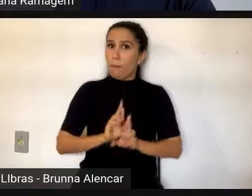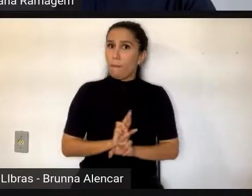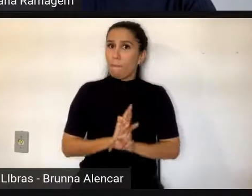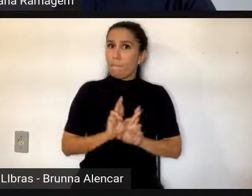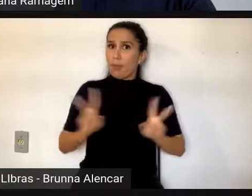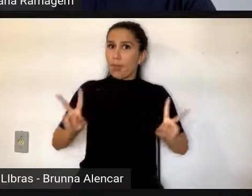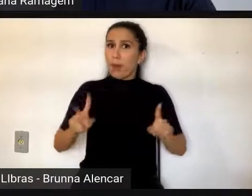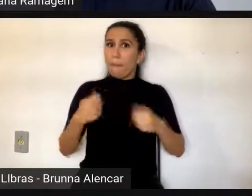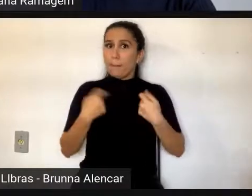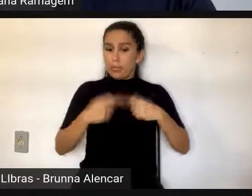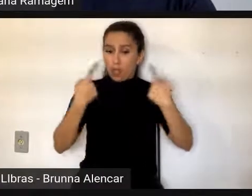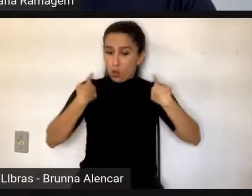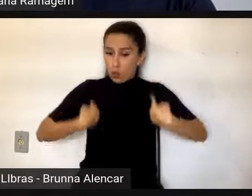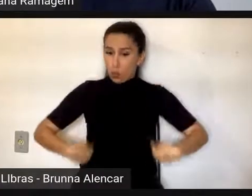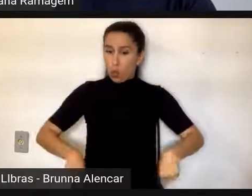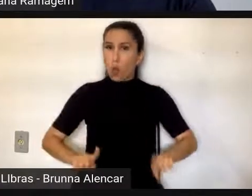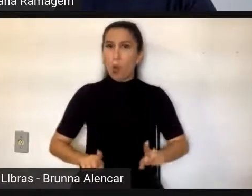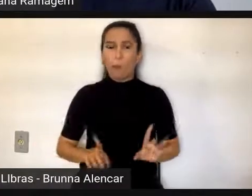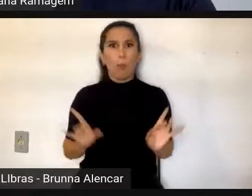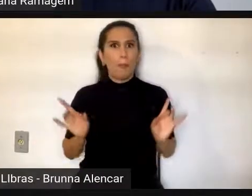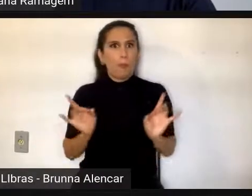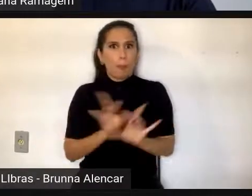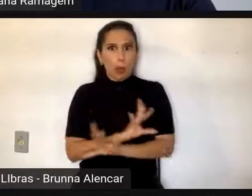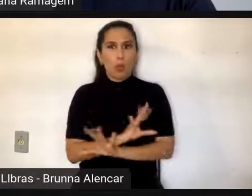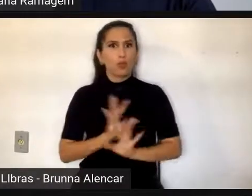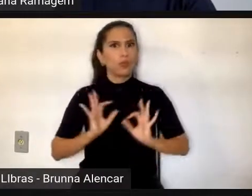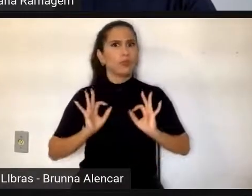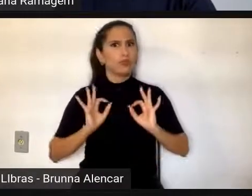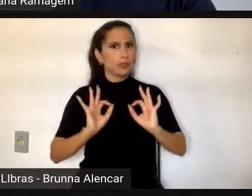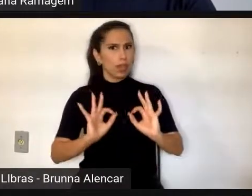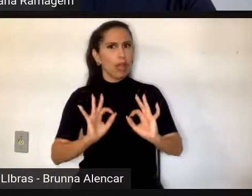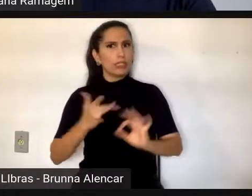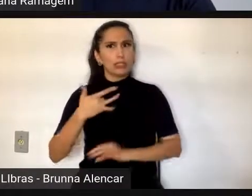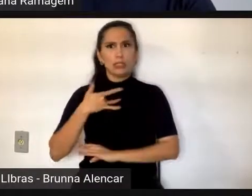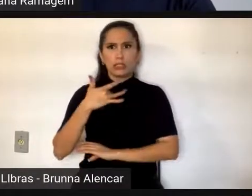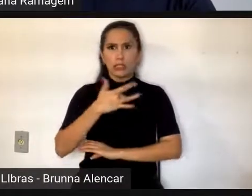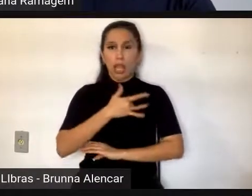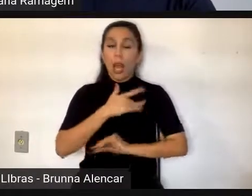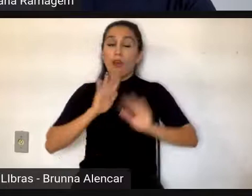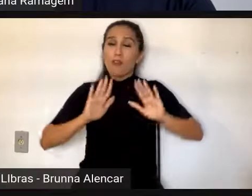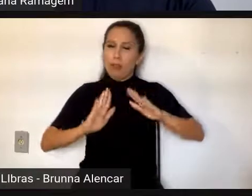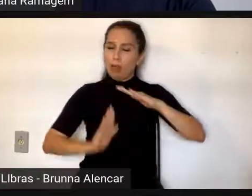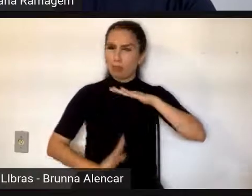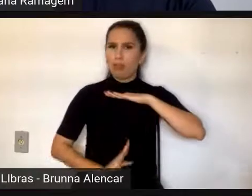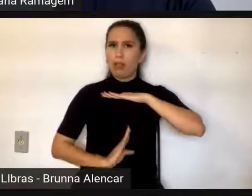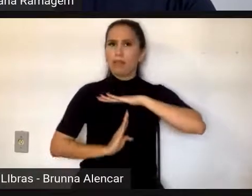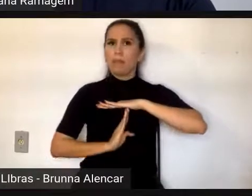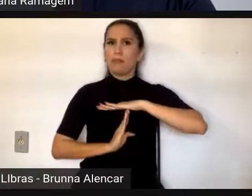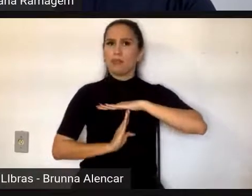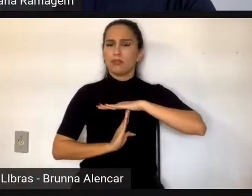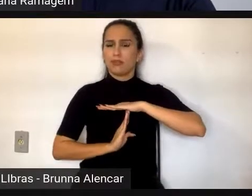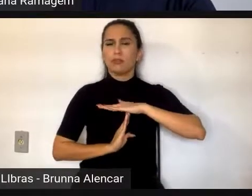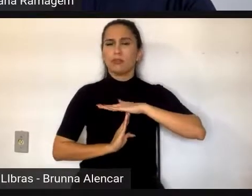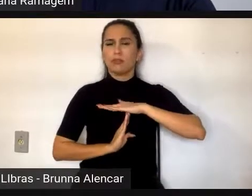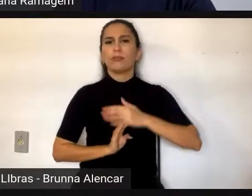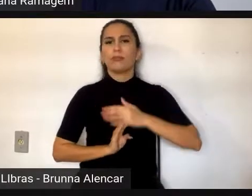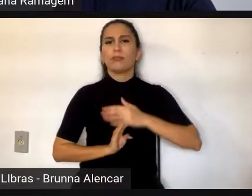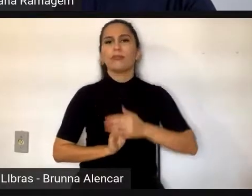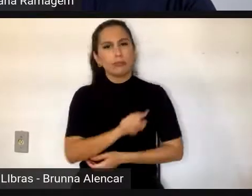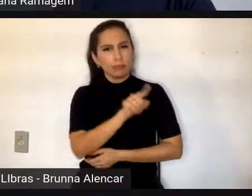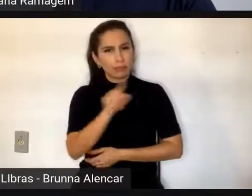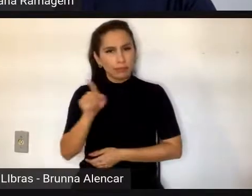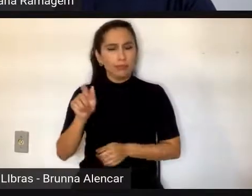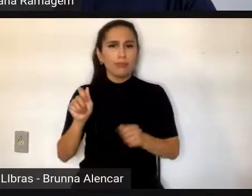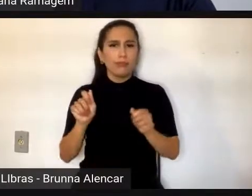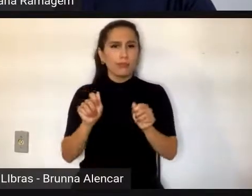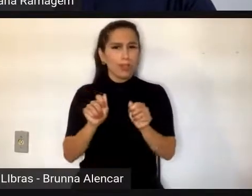corpo ativo, porém, dentro de uma certa limitação. Então, faça atividades que